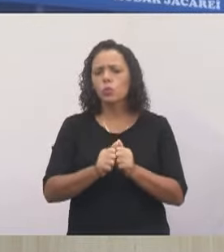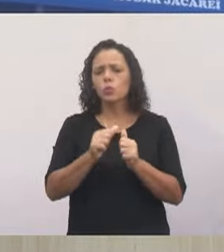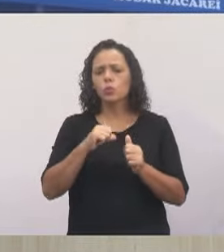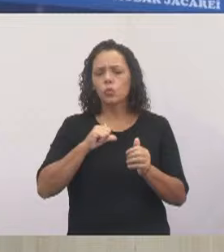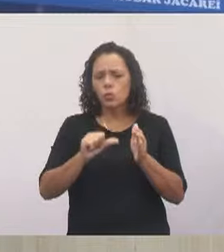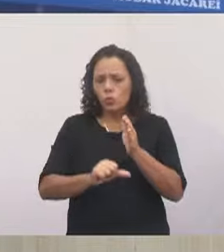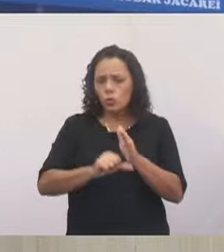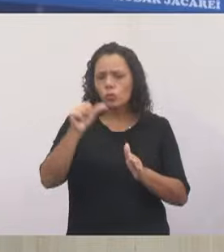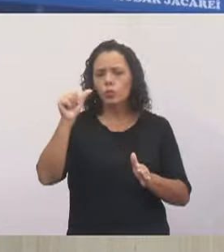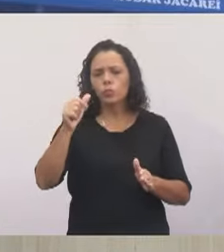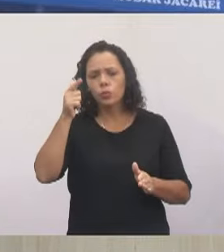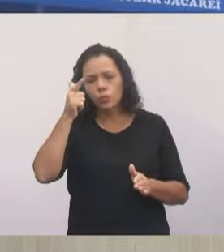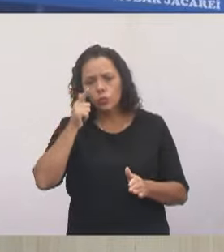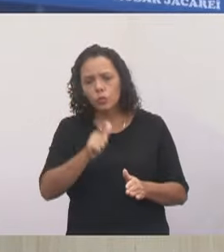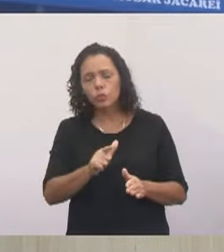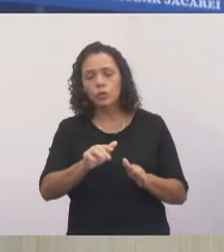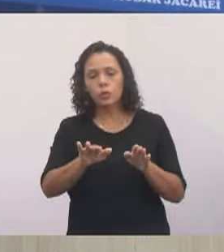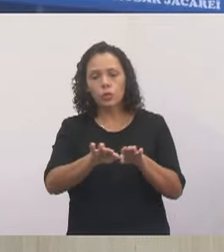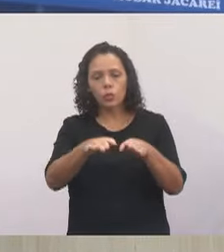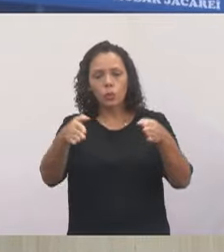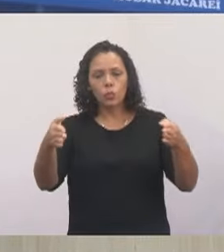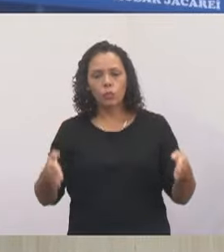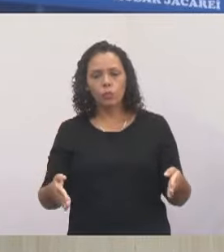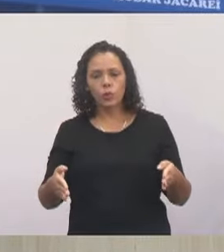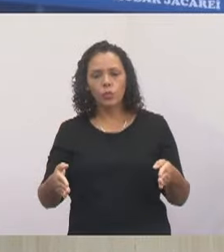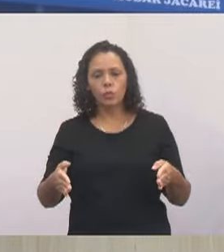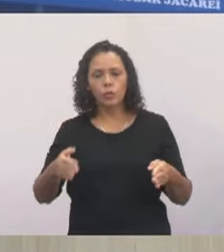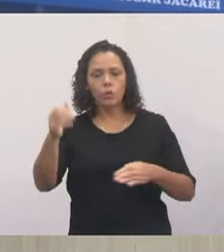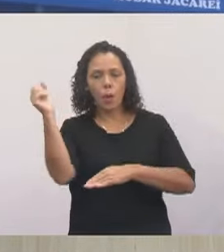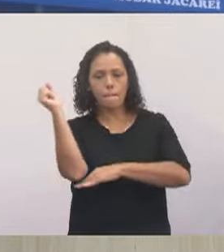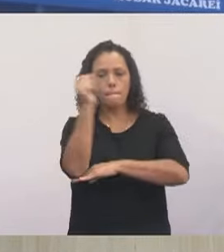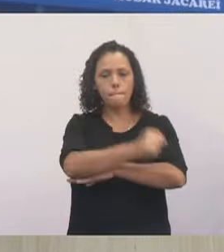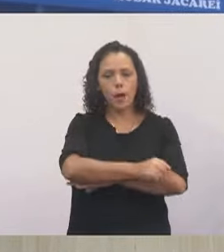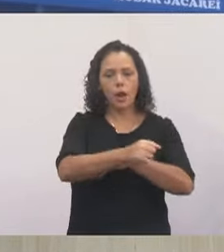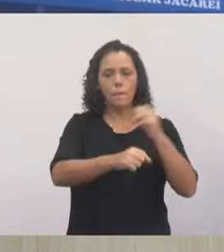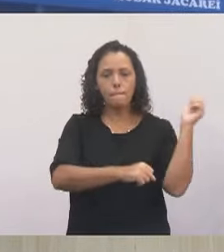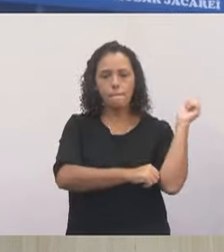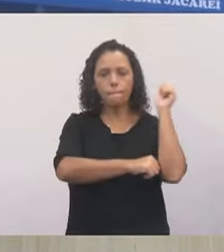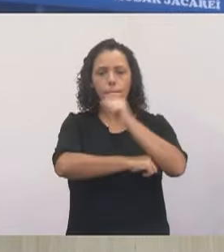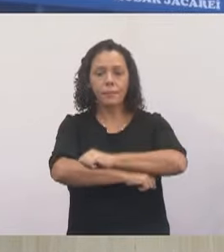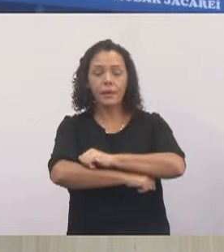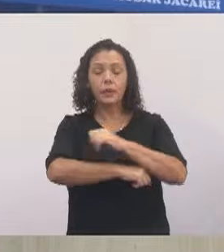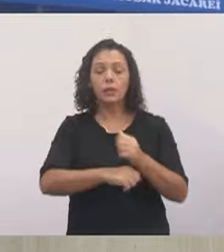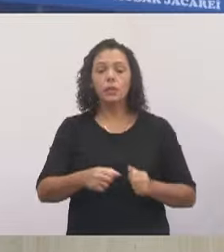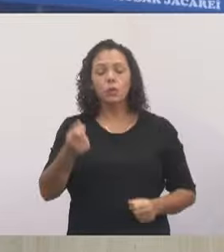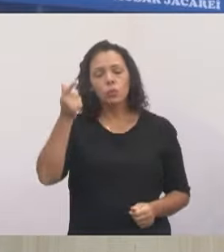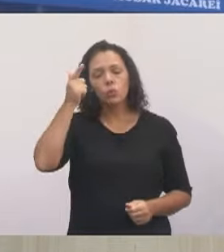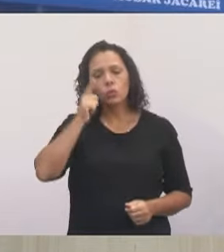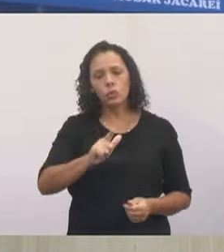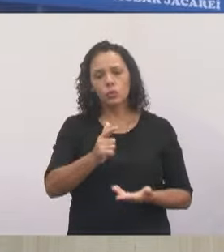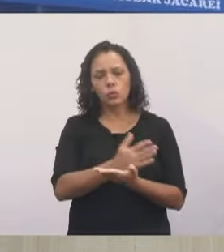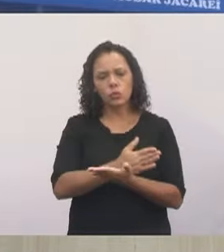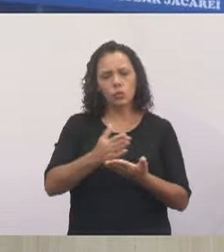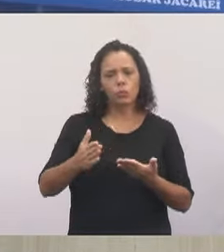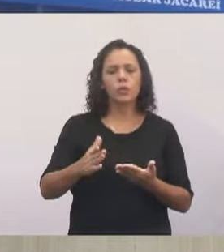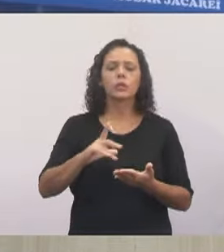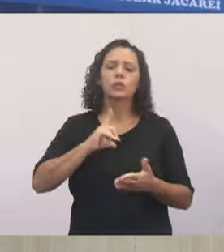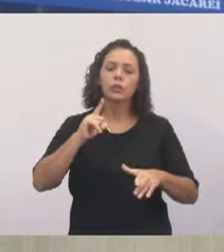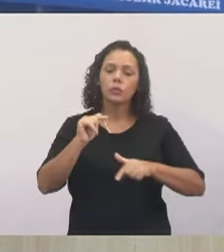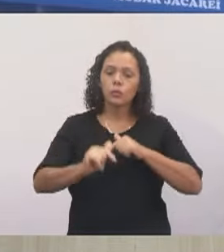a conseguir para você uma mesa de braço, não foi isso, Alexandre? Consegui para o Alexandre quando iniciou, nós fizemos um